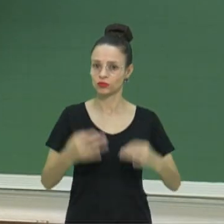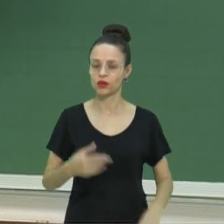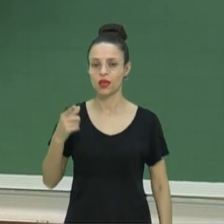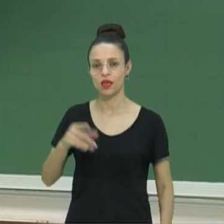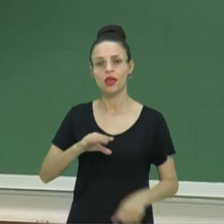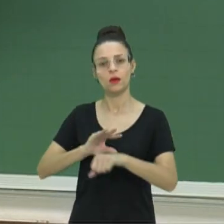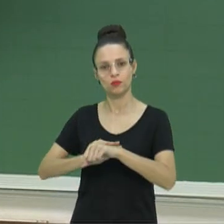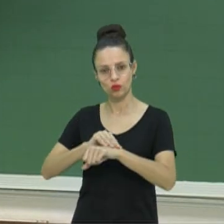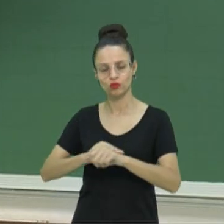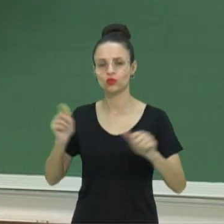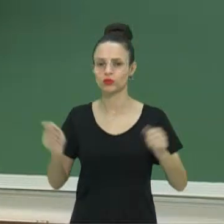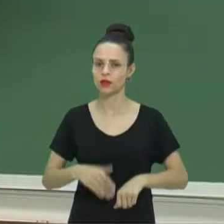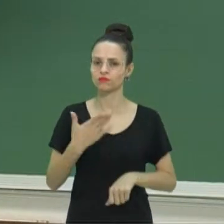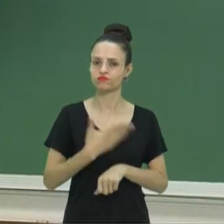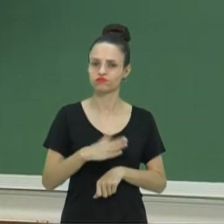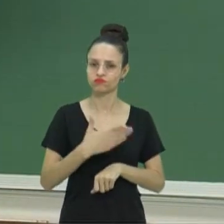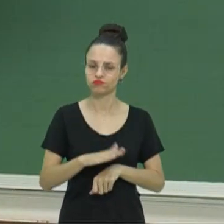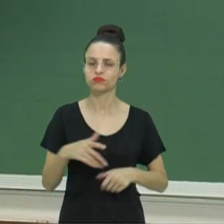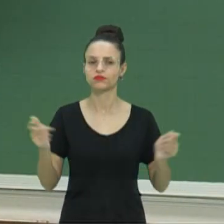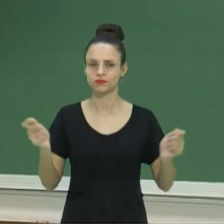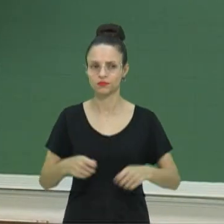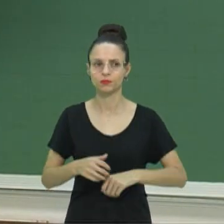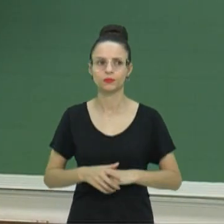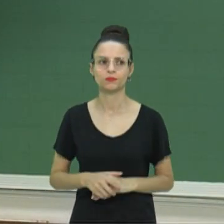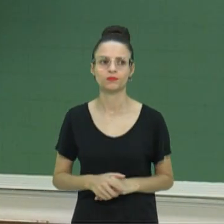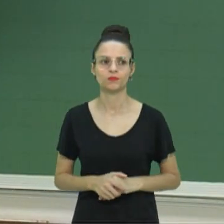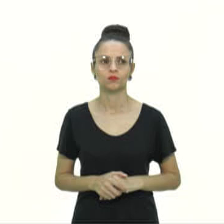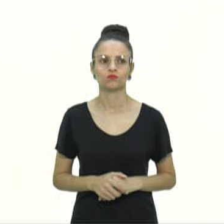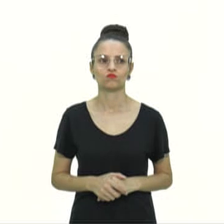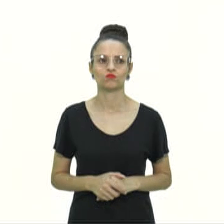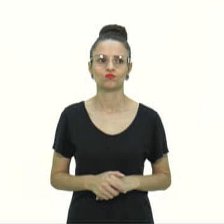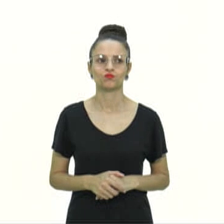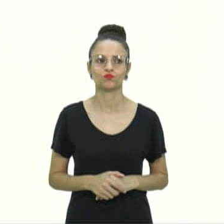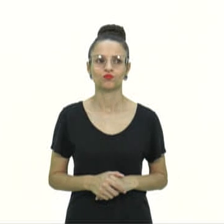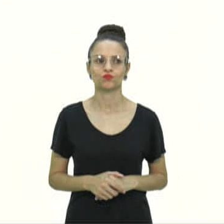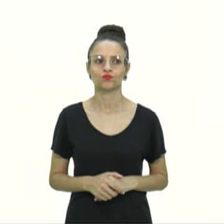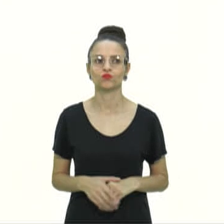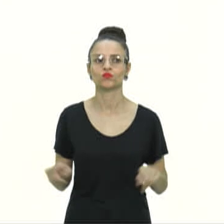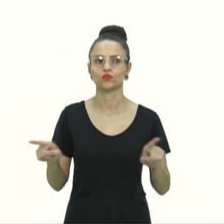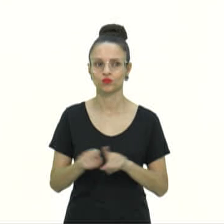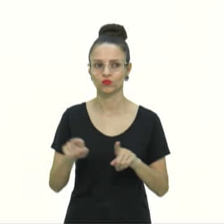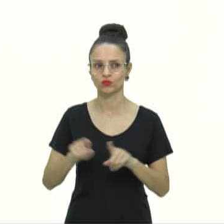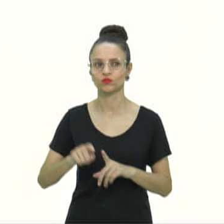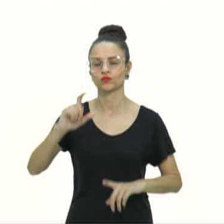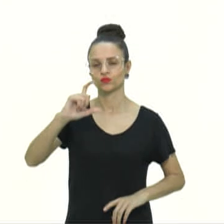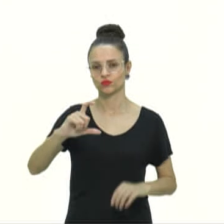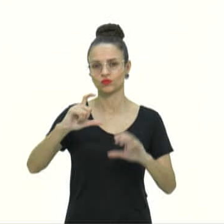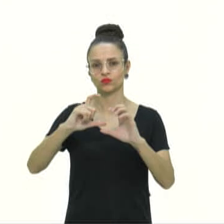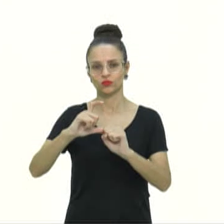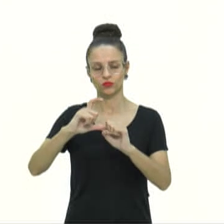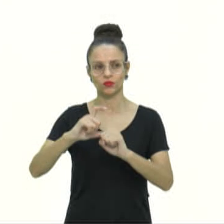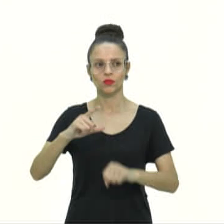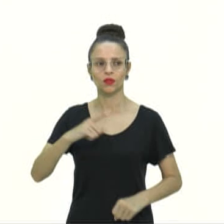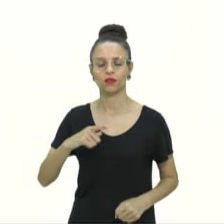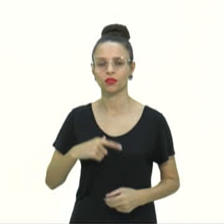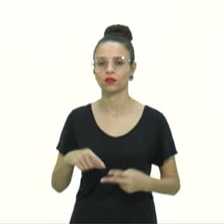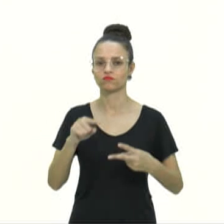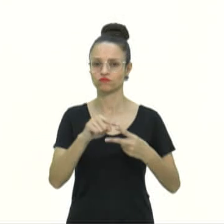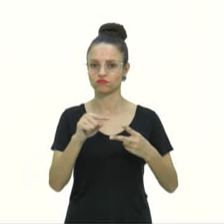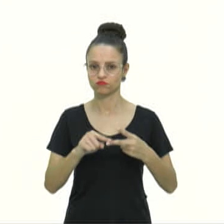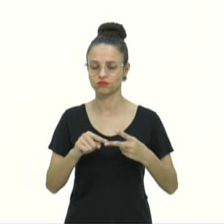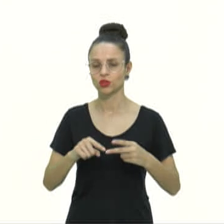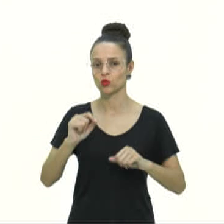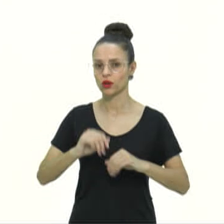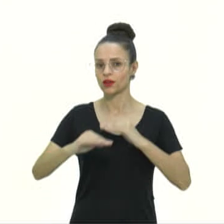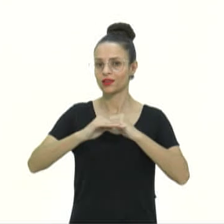músculo, pode ser trabalhado, é treinável. Além disso, o diafragma pode desempenhar duas funções ao mesmo tempo, tanto